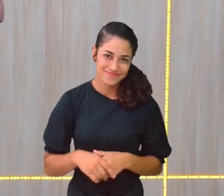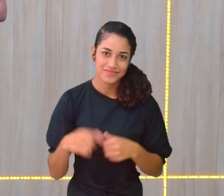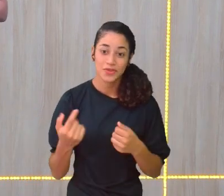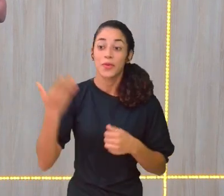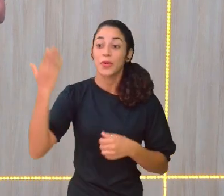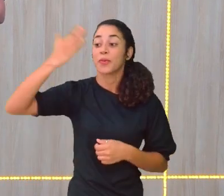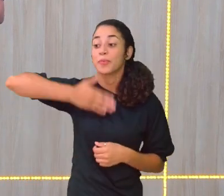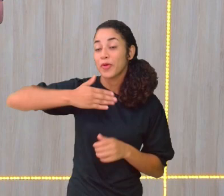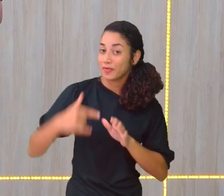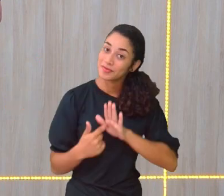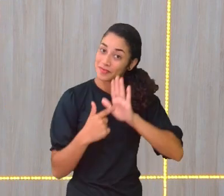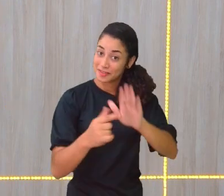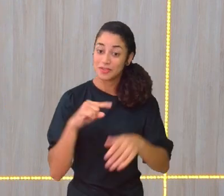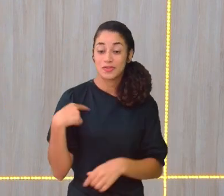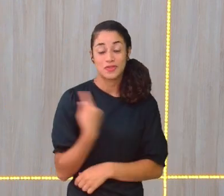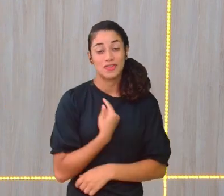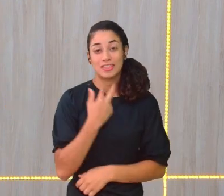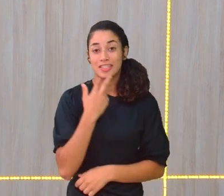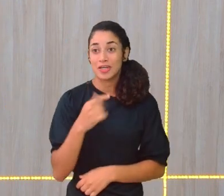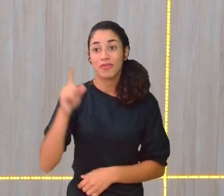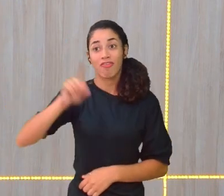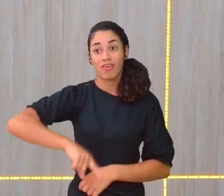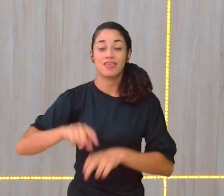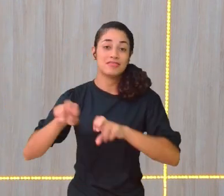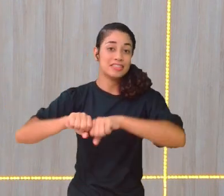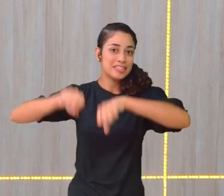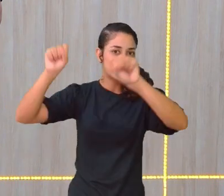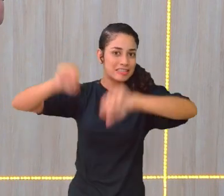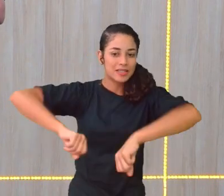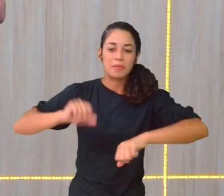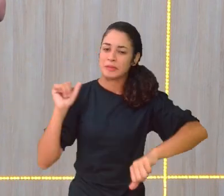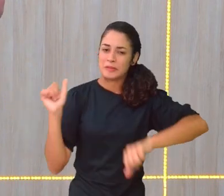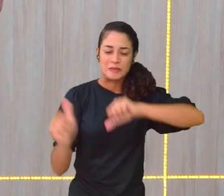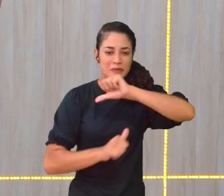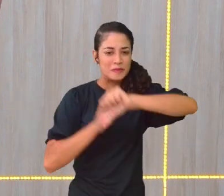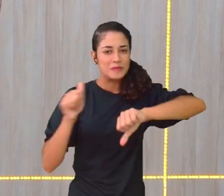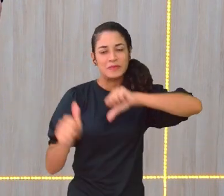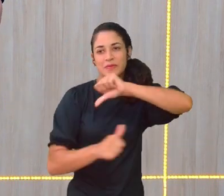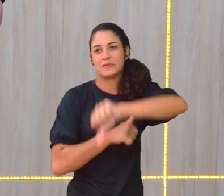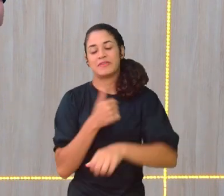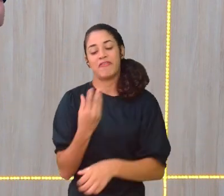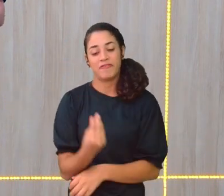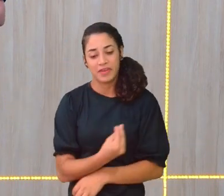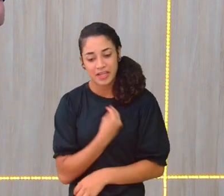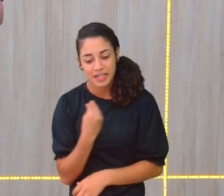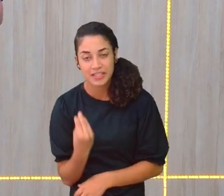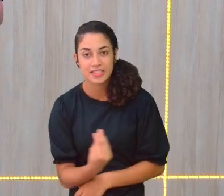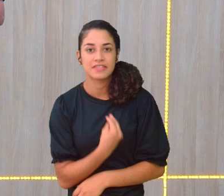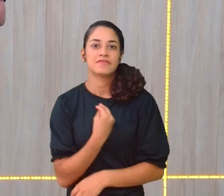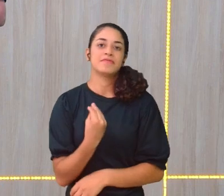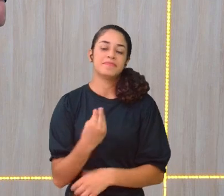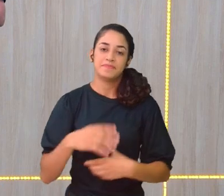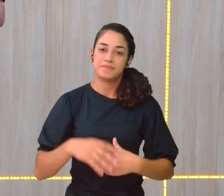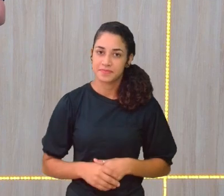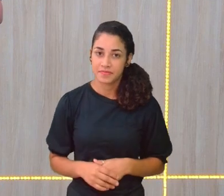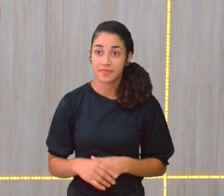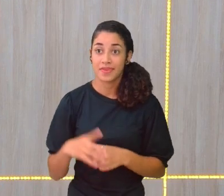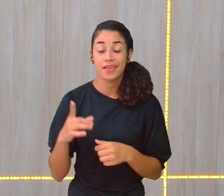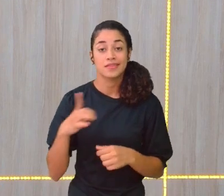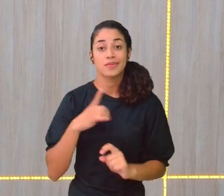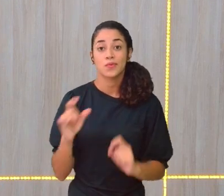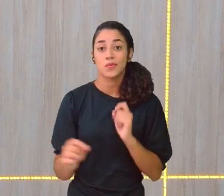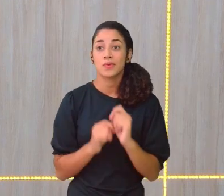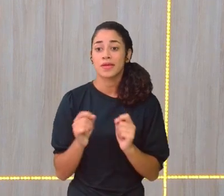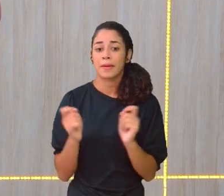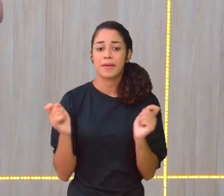que a nossa língua é esse sistema vivo, não é? Que muda, se transforma, tem todas